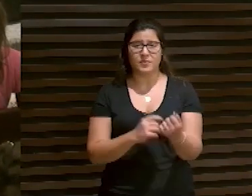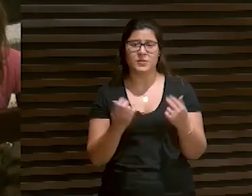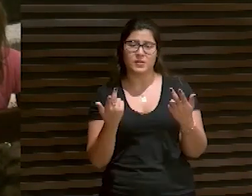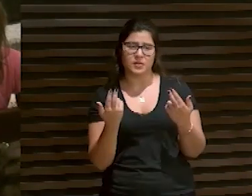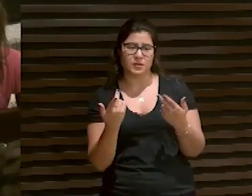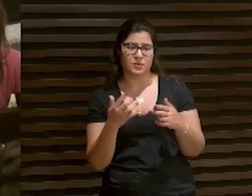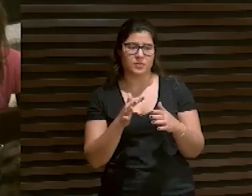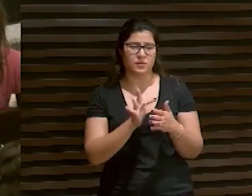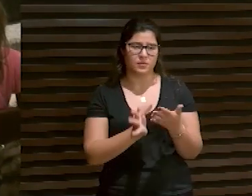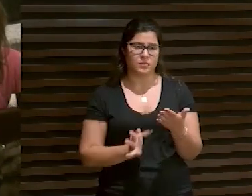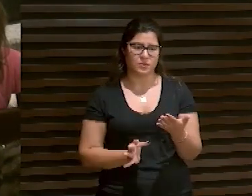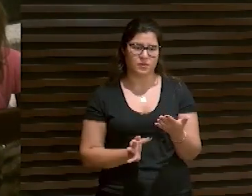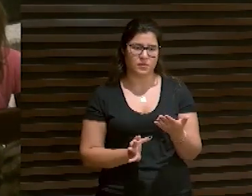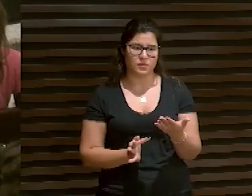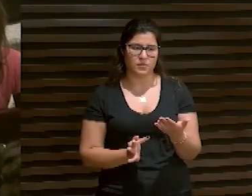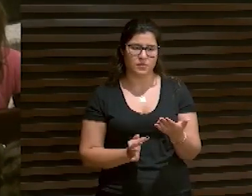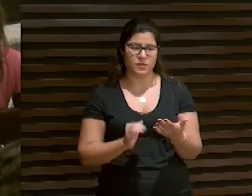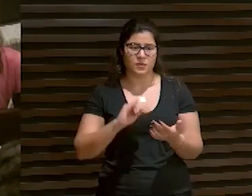ficou?